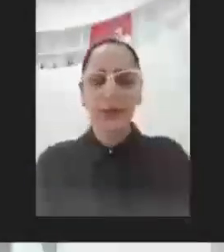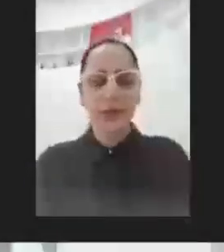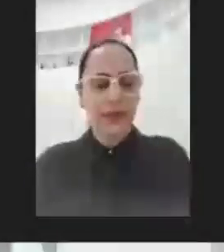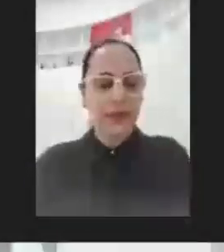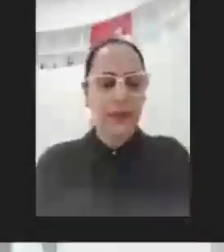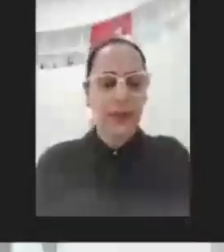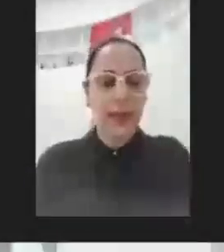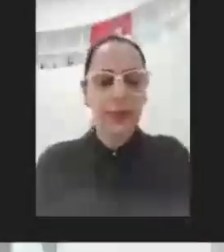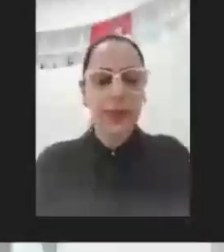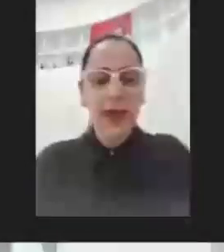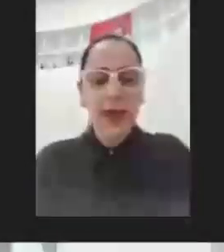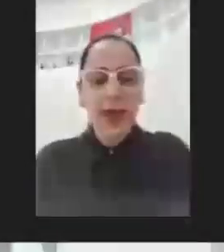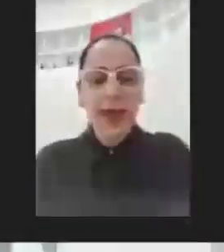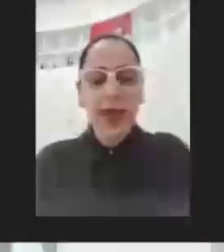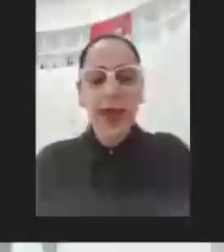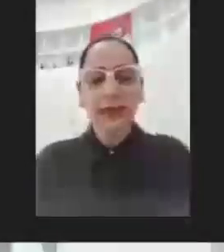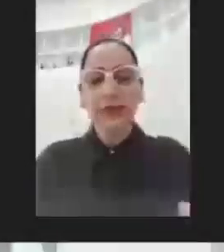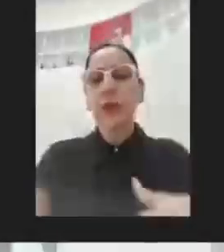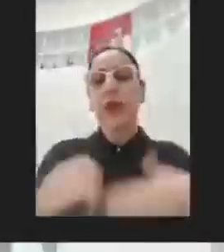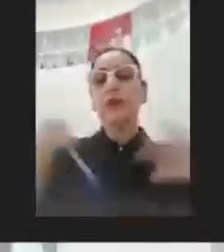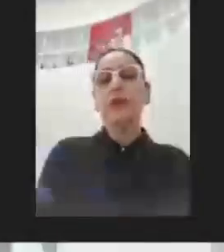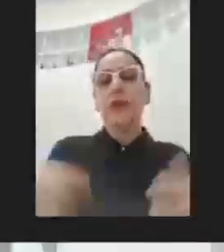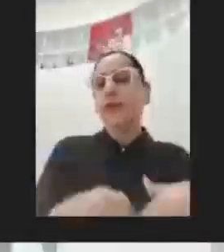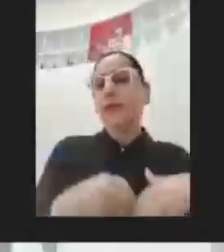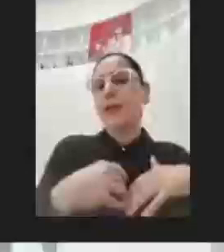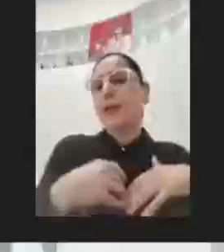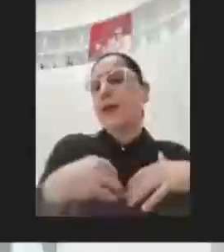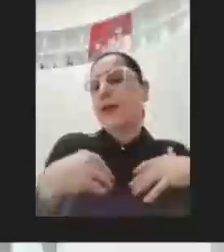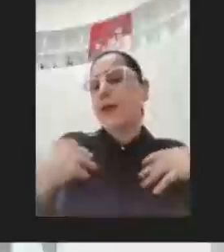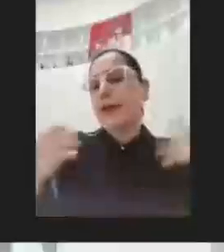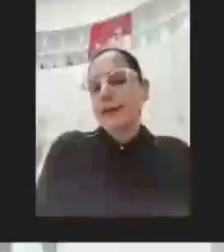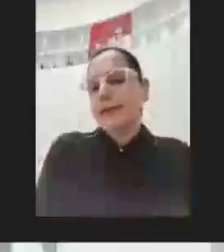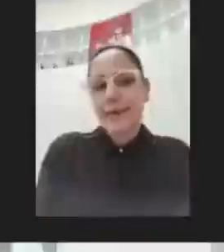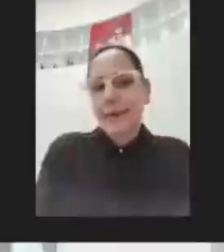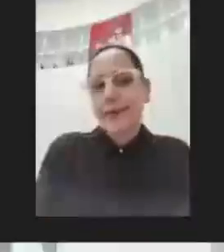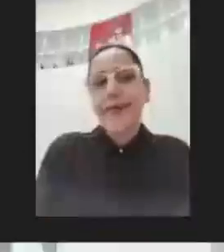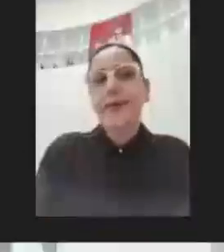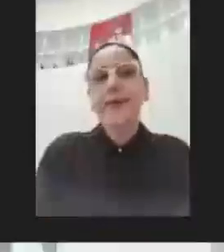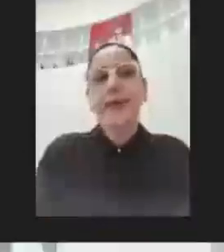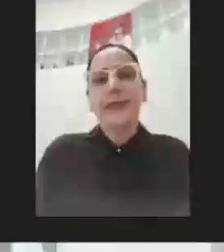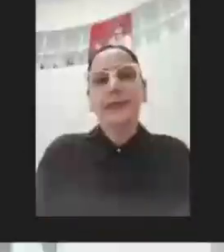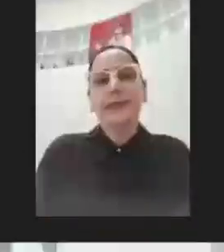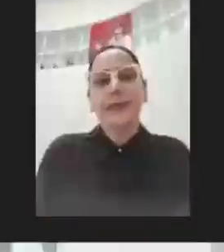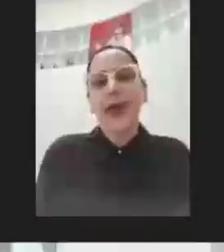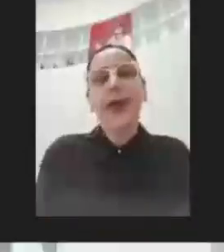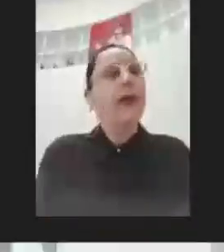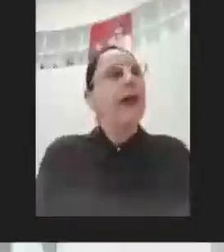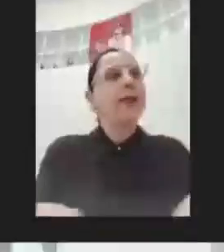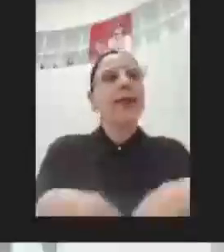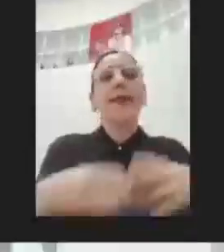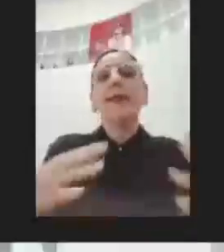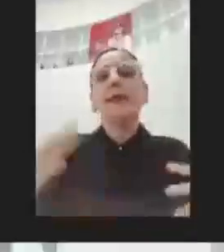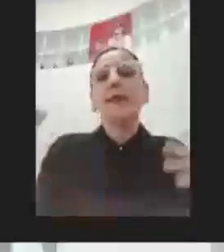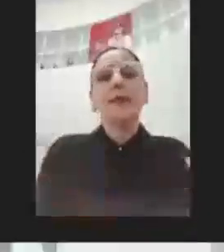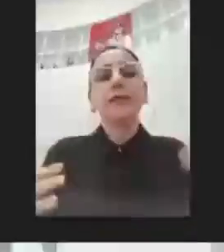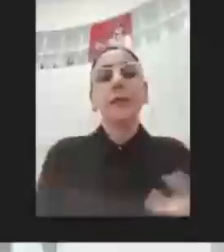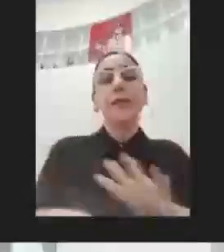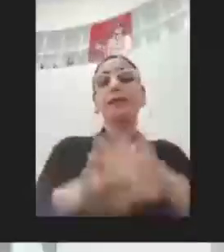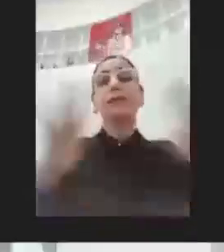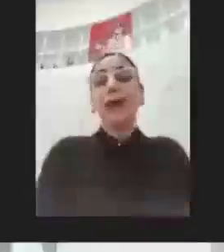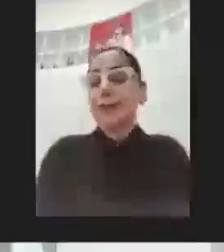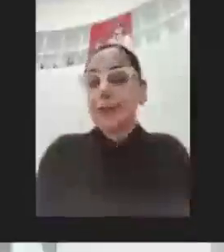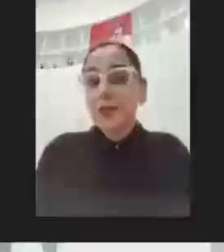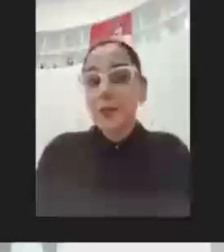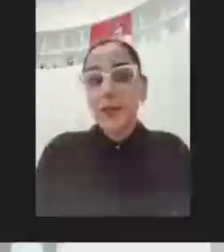Nossa, infinitos fatores aqui, né? Às vezes ela tem excesso de leite, né?